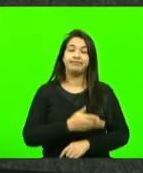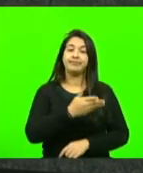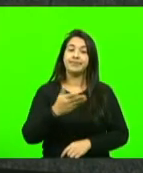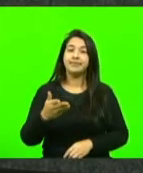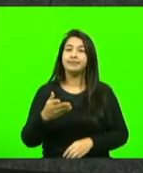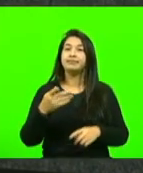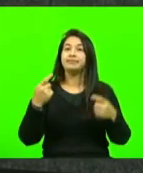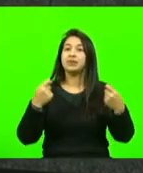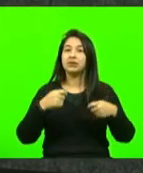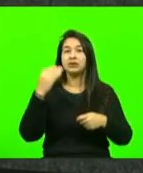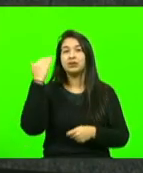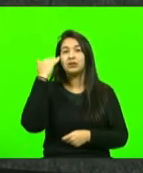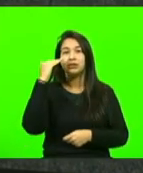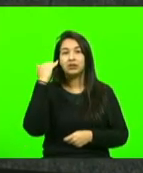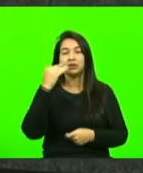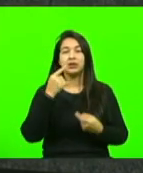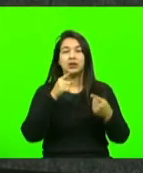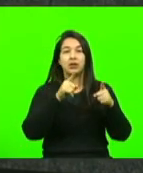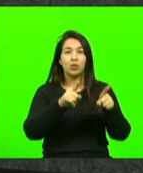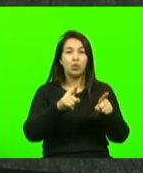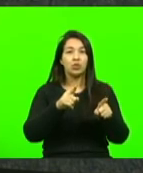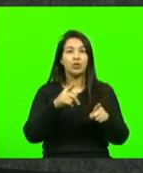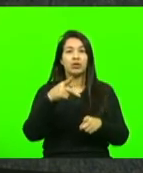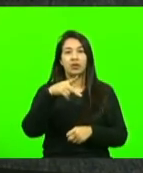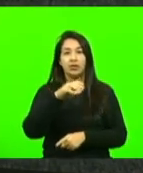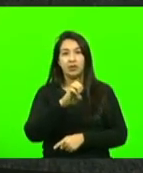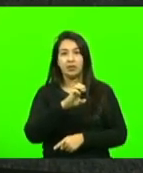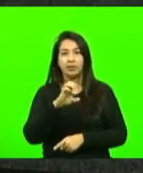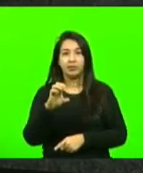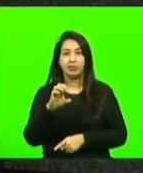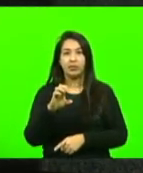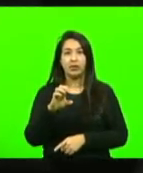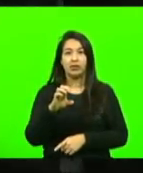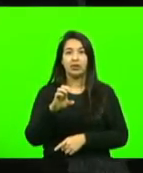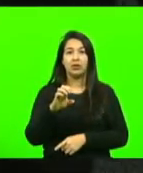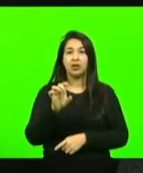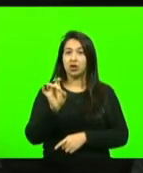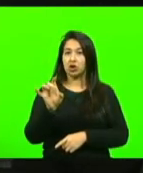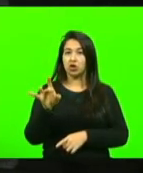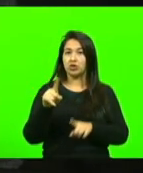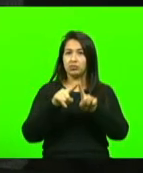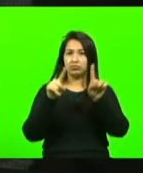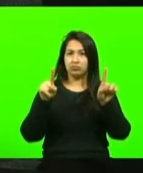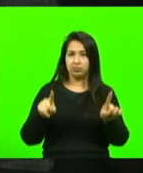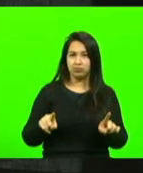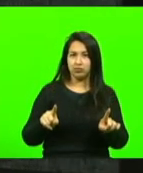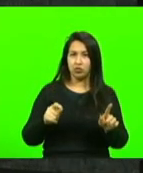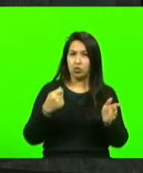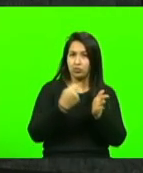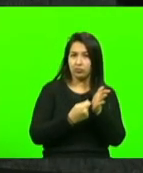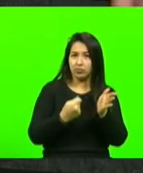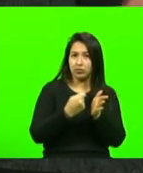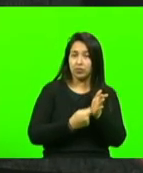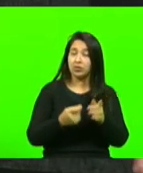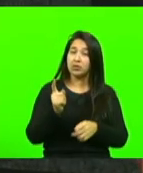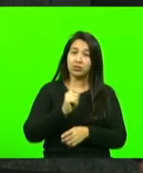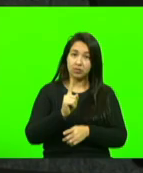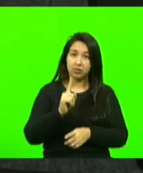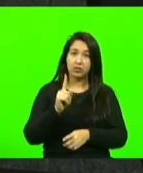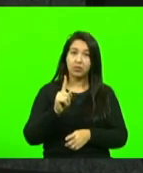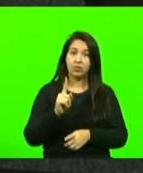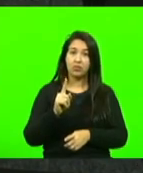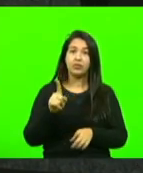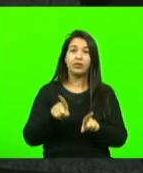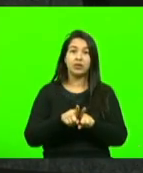essa esse combate à PEC 32 é não é um dos Servidores Públicos é exclusivo da sociedade